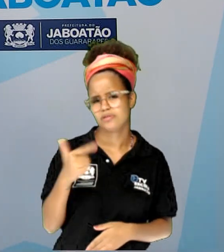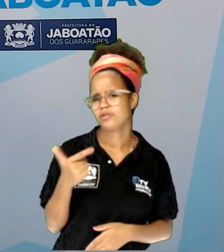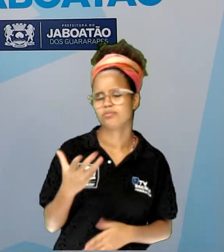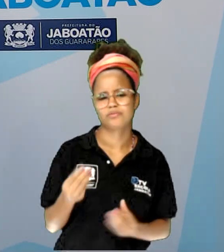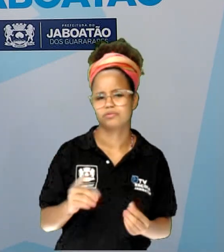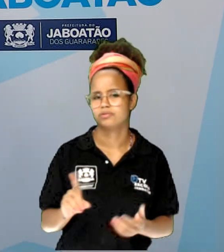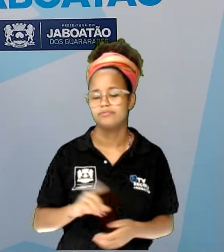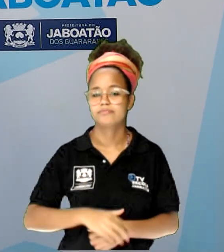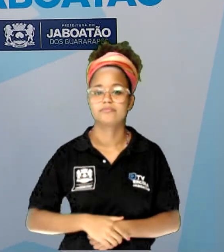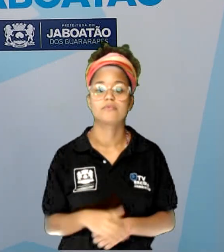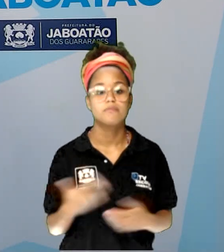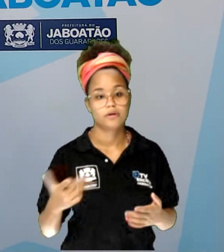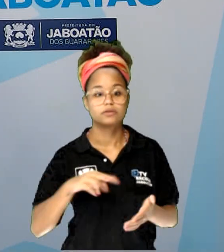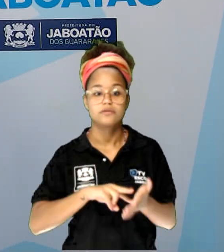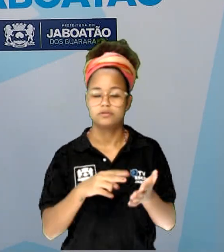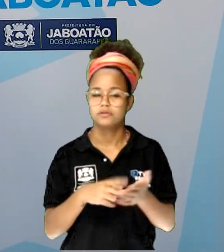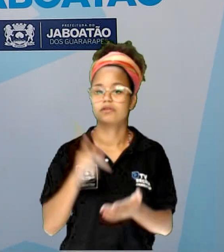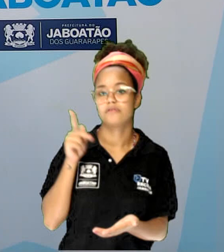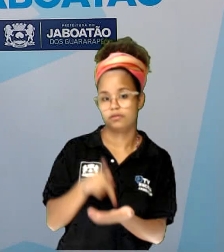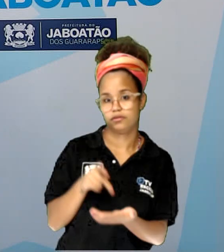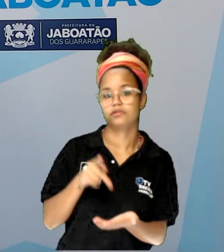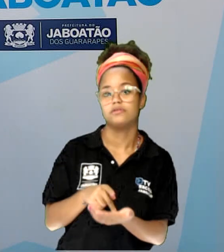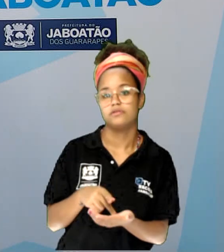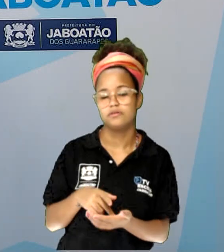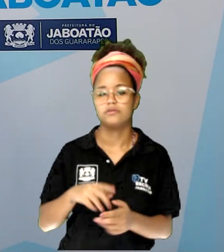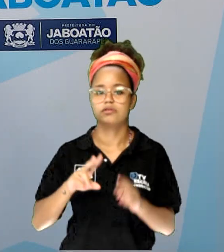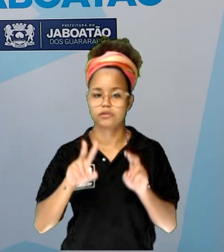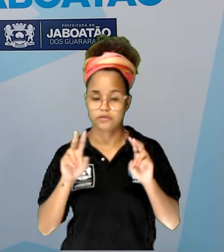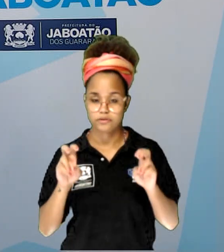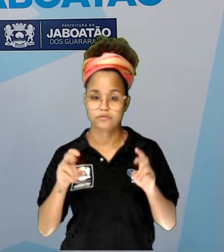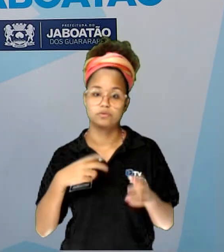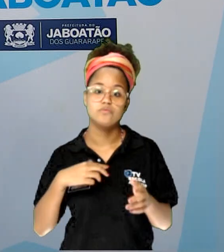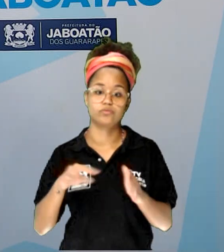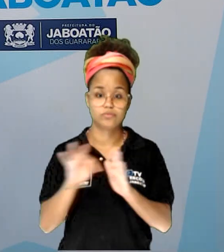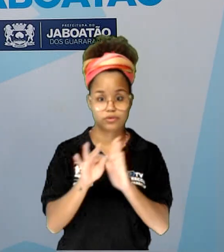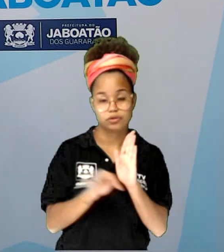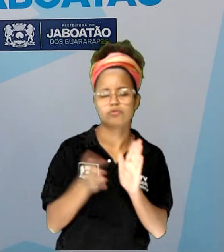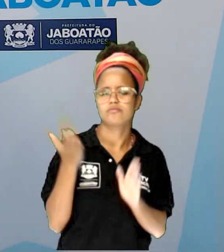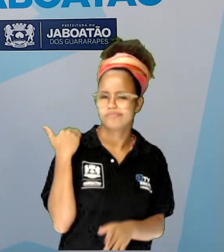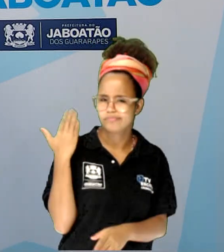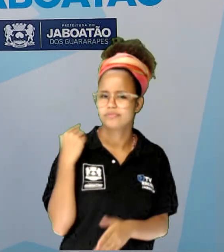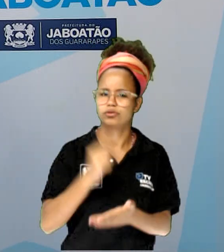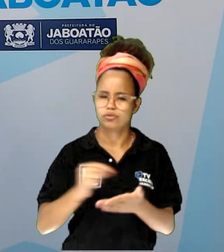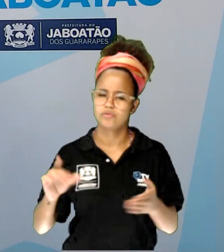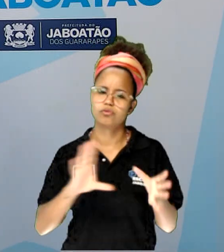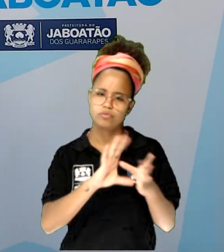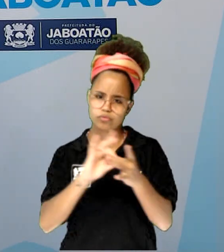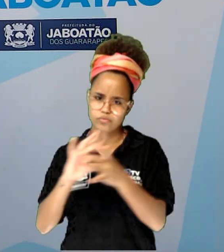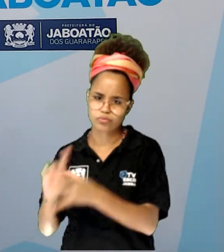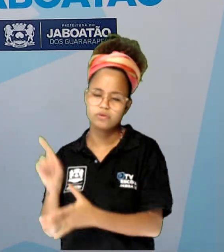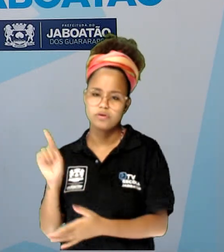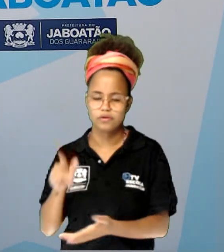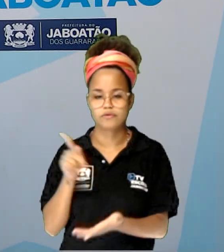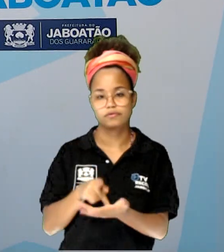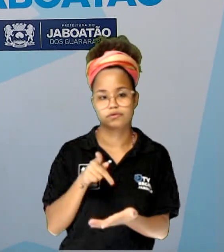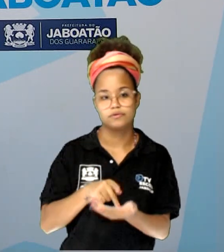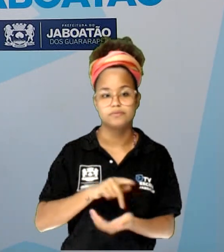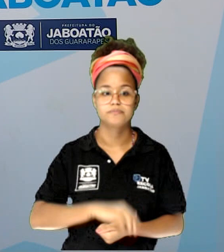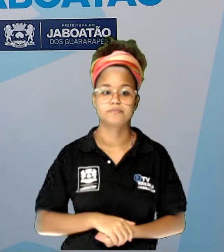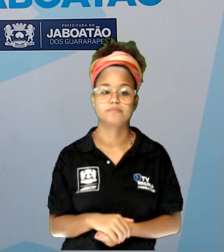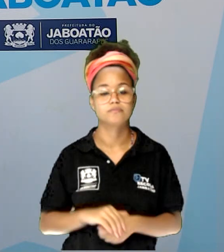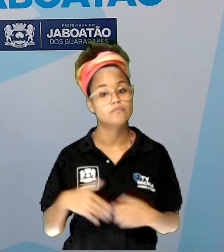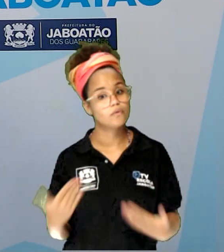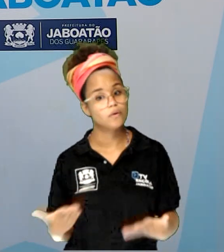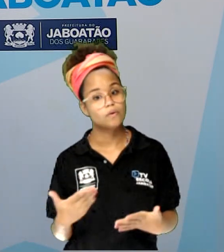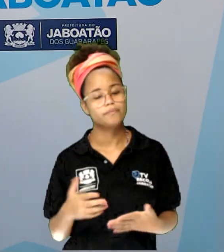Mas esse item aí ele é verdadeiro, levando em conta a época em que o texto foi escrito, né? E o contexto como um todo, esse item sim que é verdadeiro.